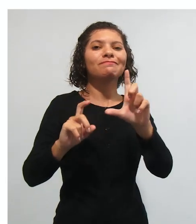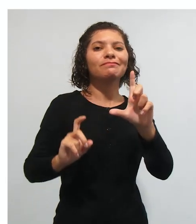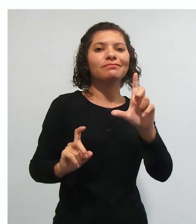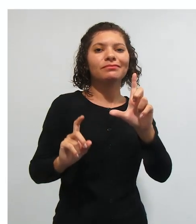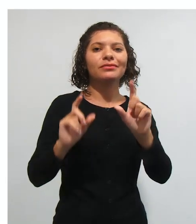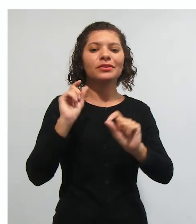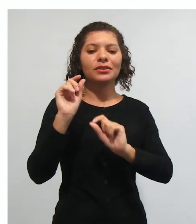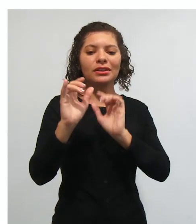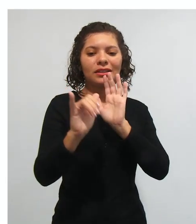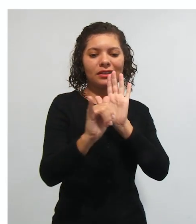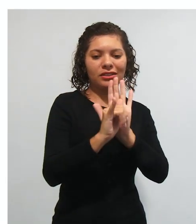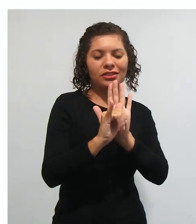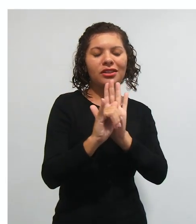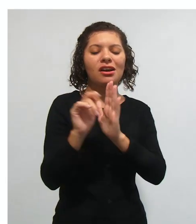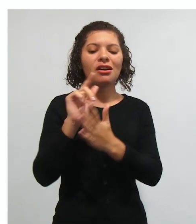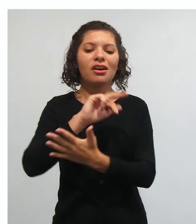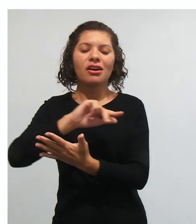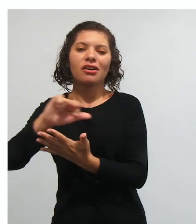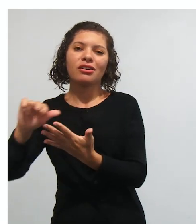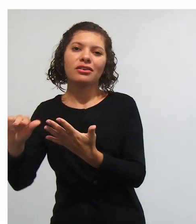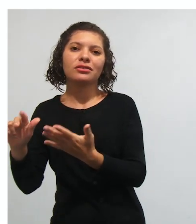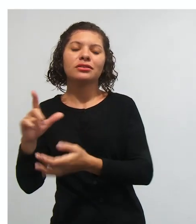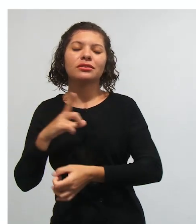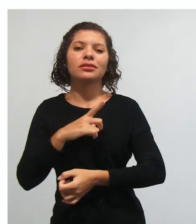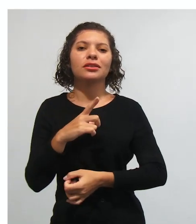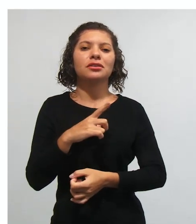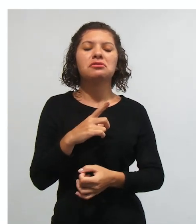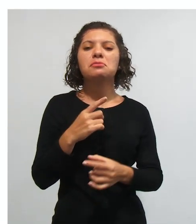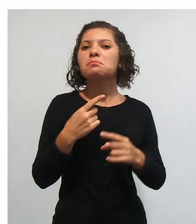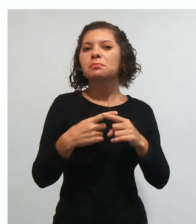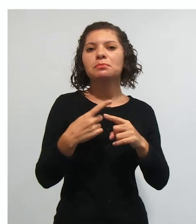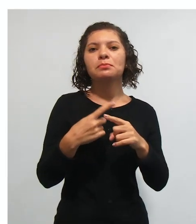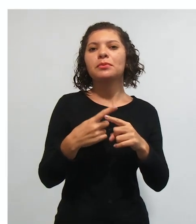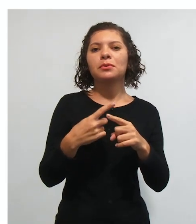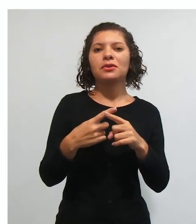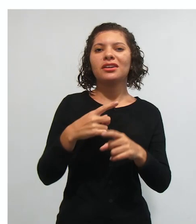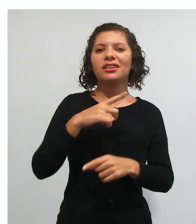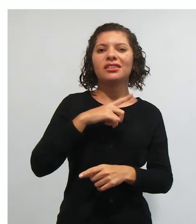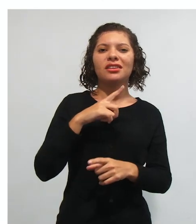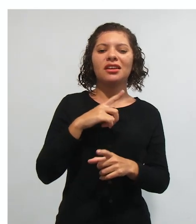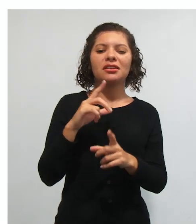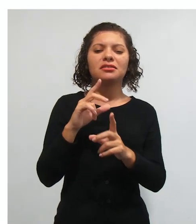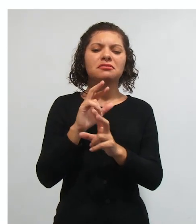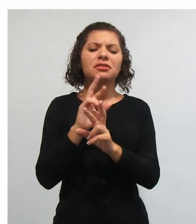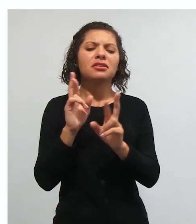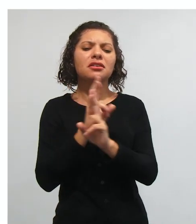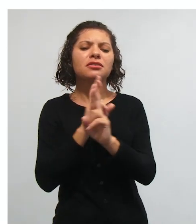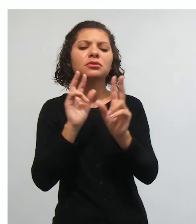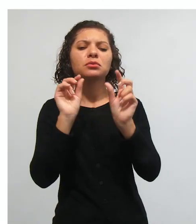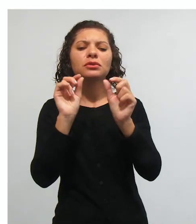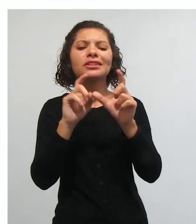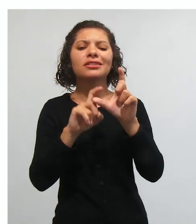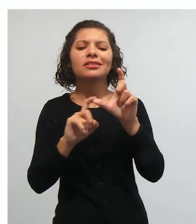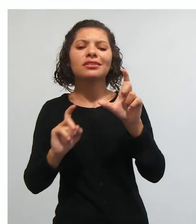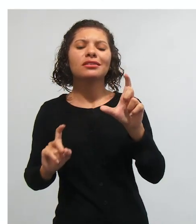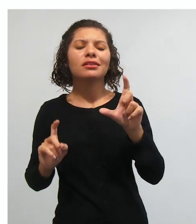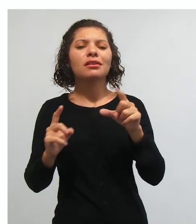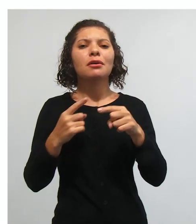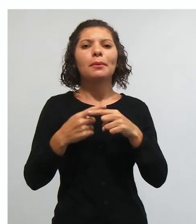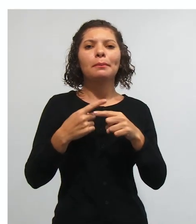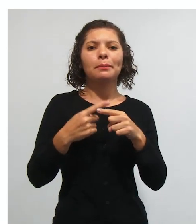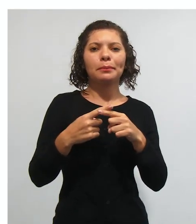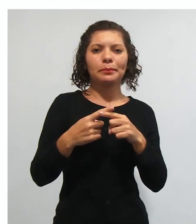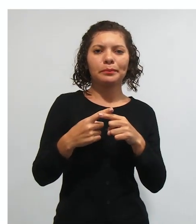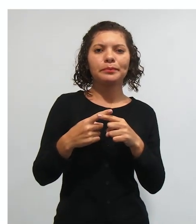interdependência entre identidade e diferença por que existe essa relação de independência porque há